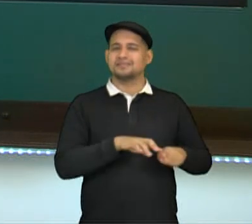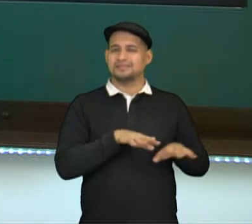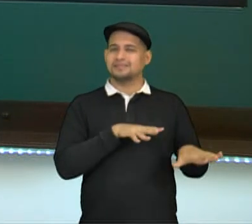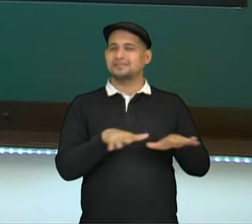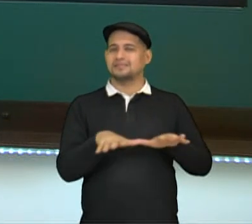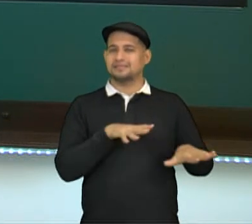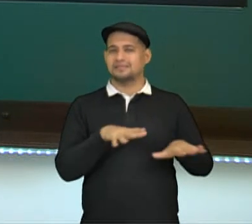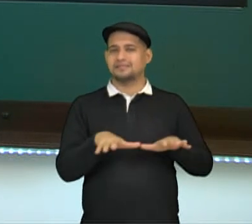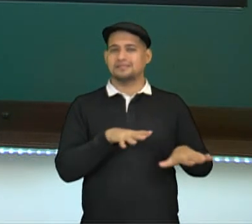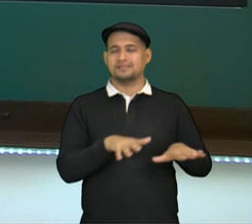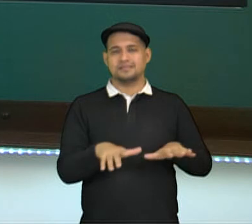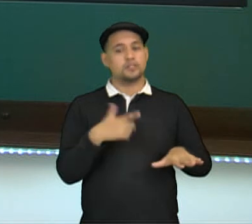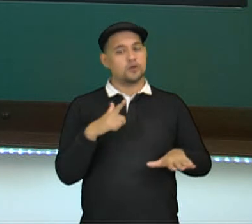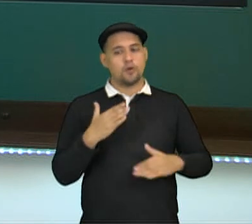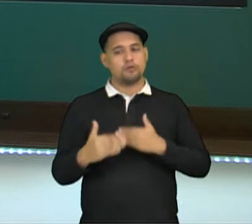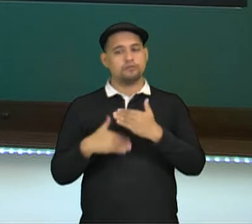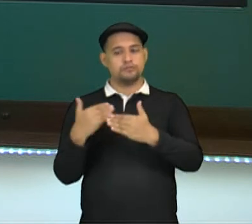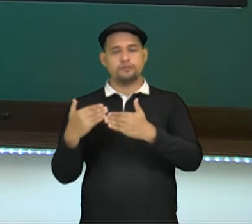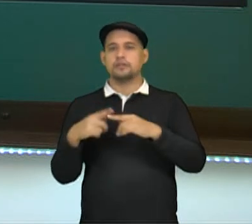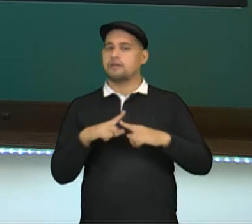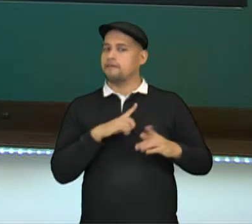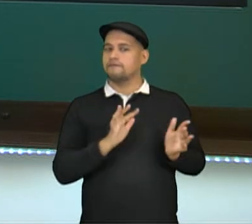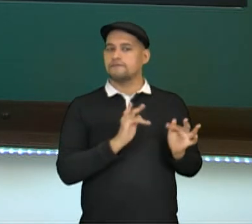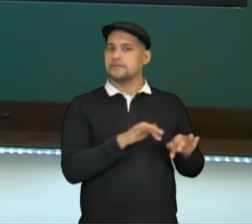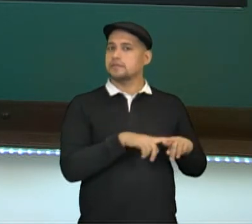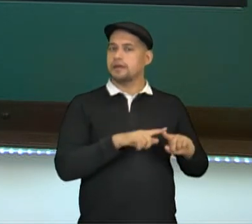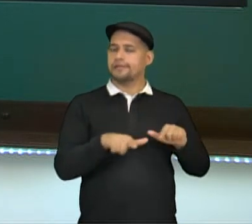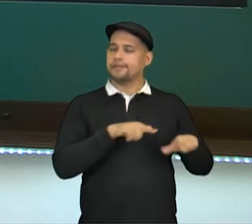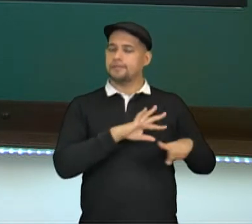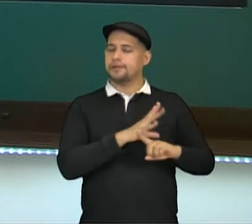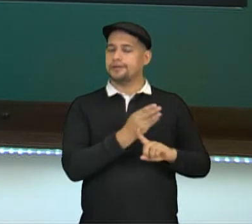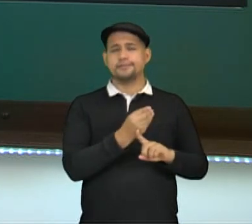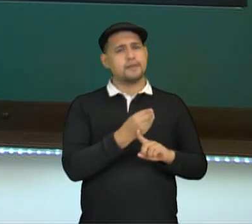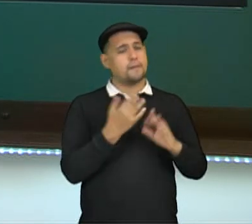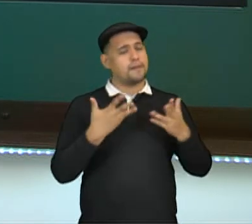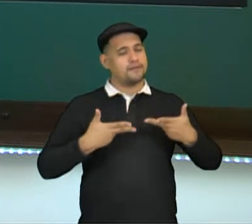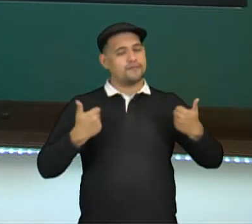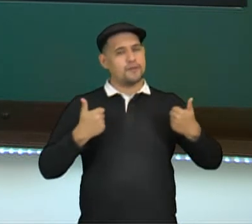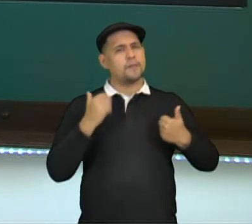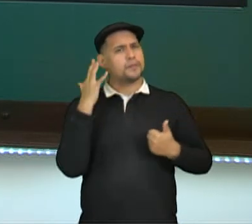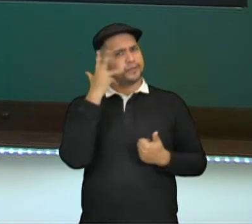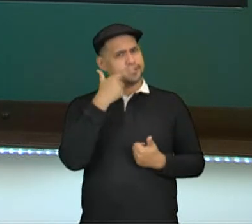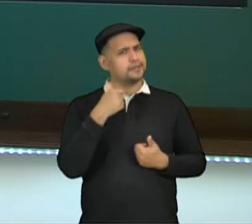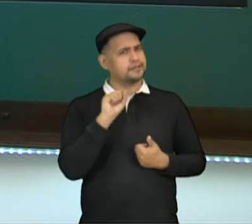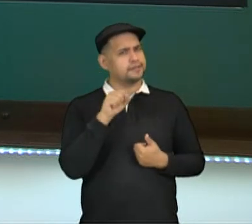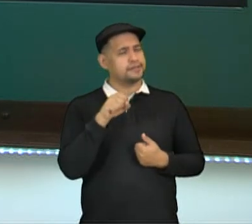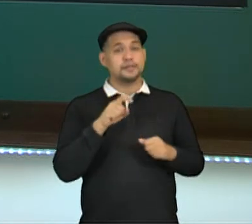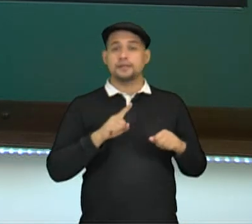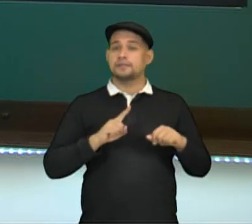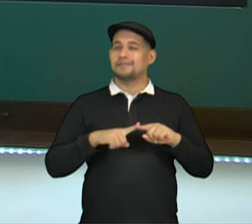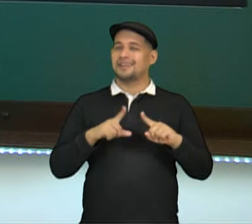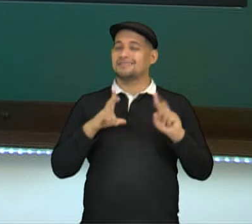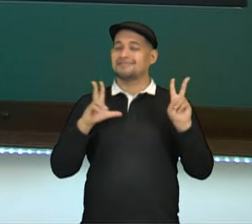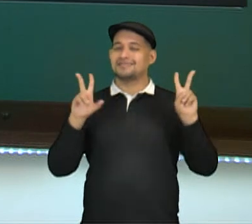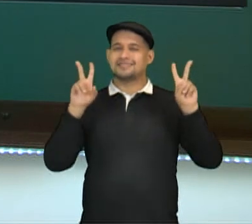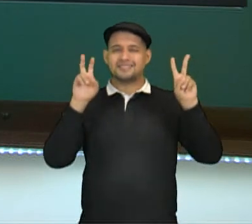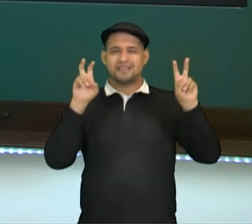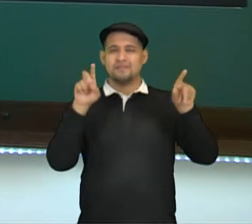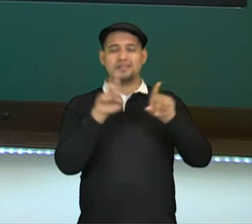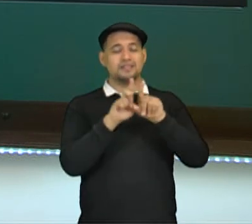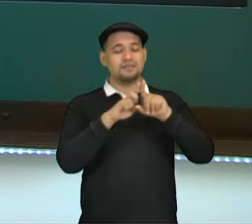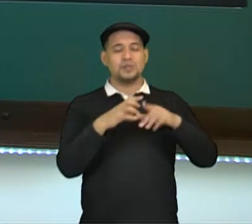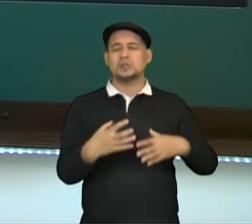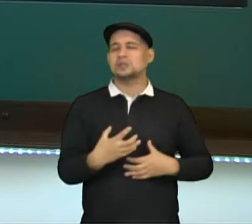fim porque não teve continuidade. A obra, independente dos artistas, a obra é maravilhosa, muito bonita, esteticamente falando, só que a temática e a